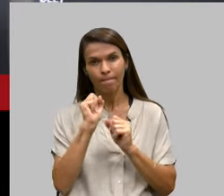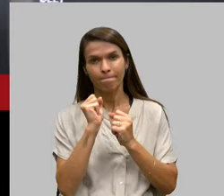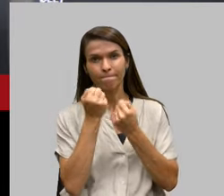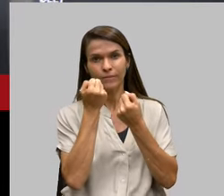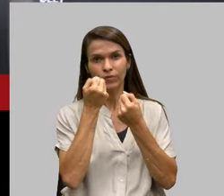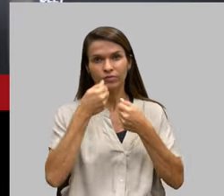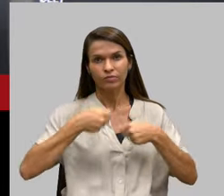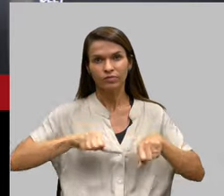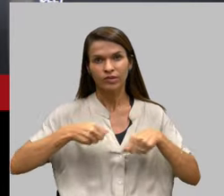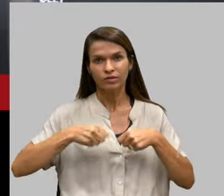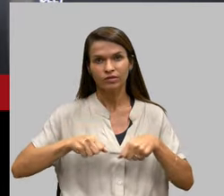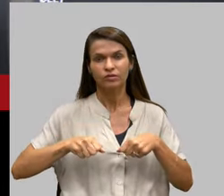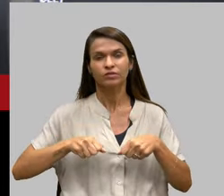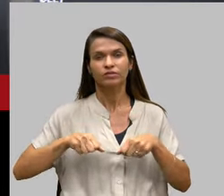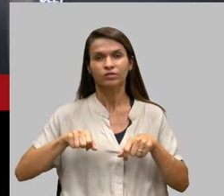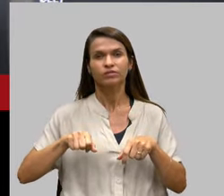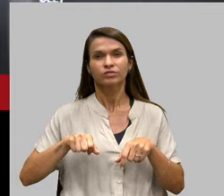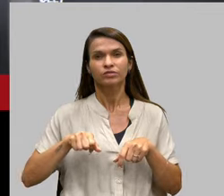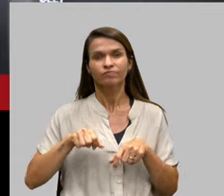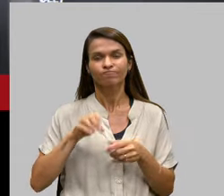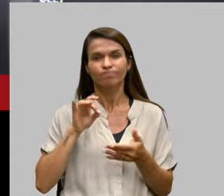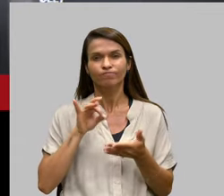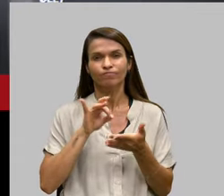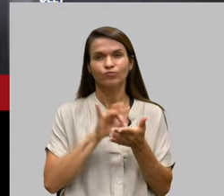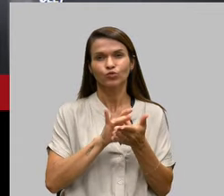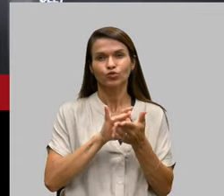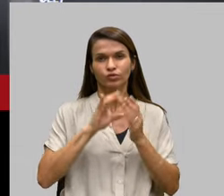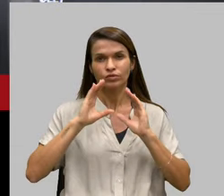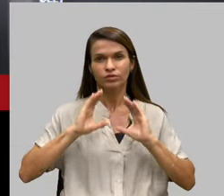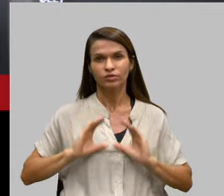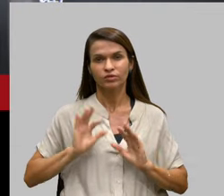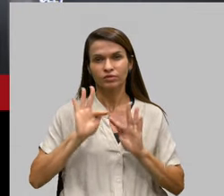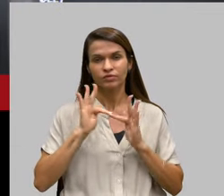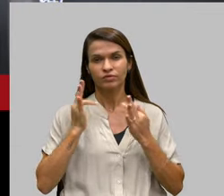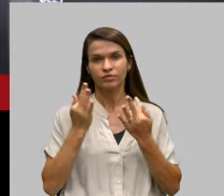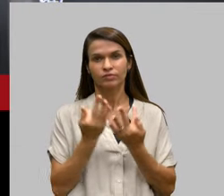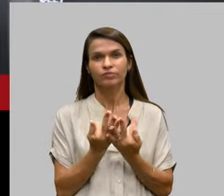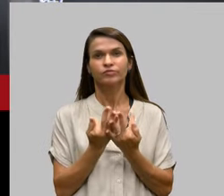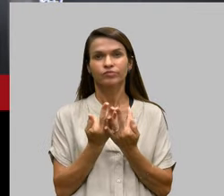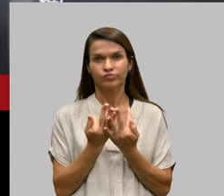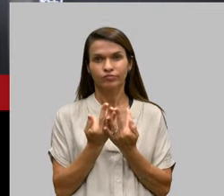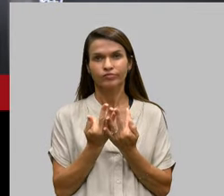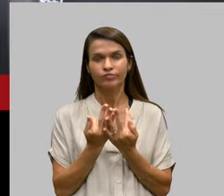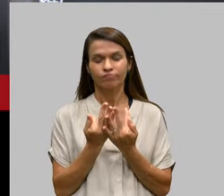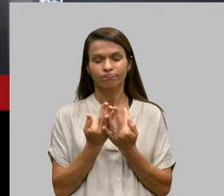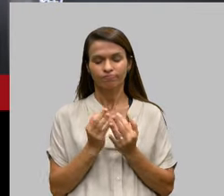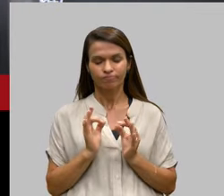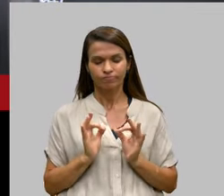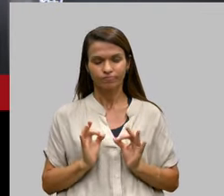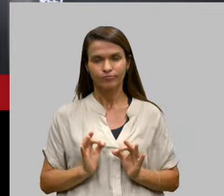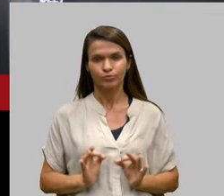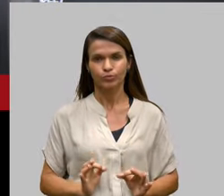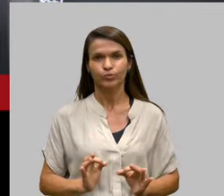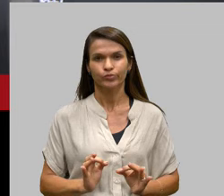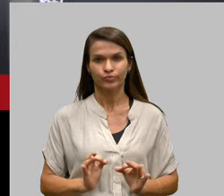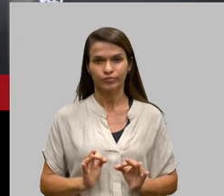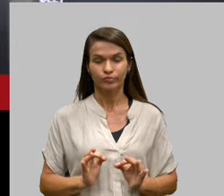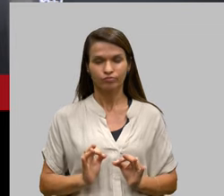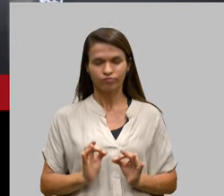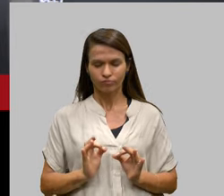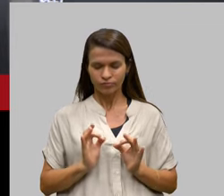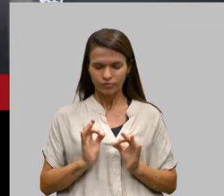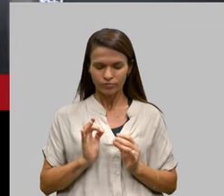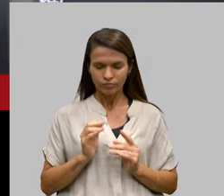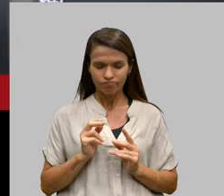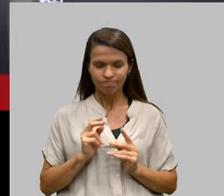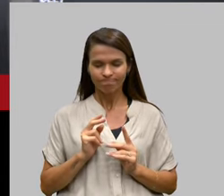necessidade de fato do cidadão e sua família terem com dignidade eh futura